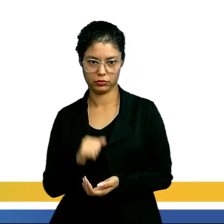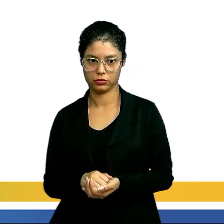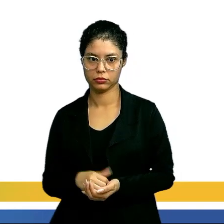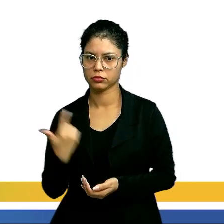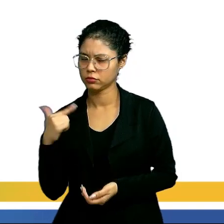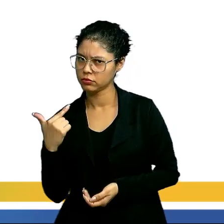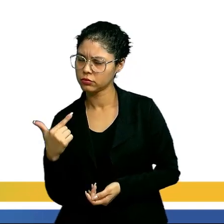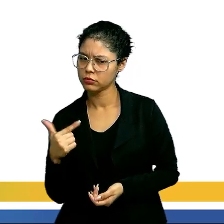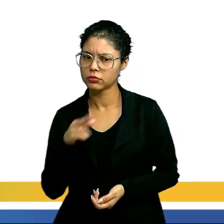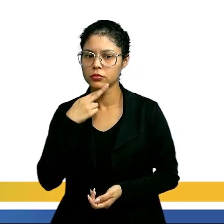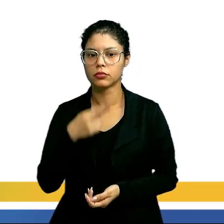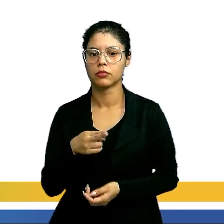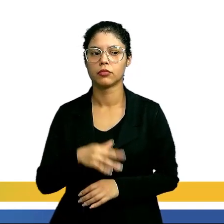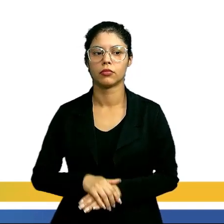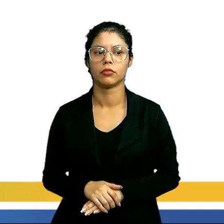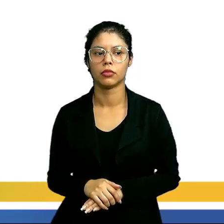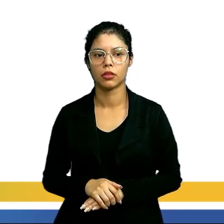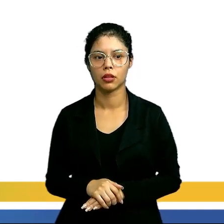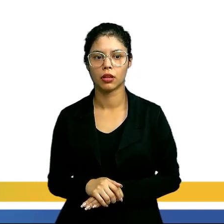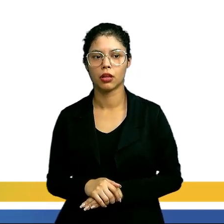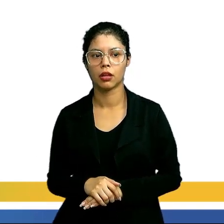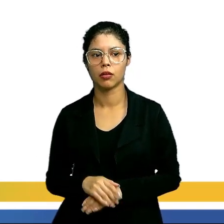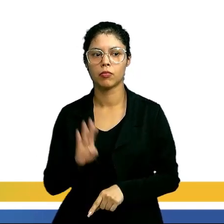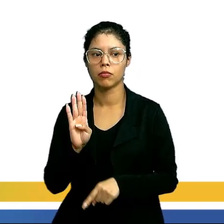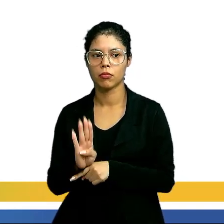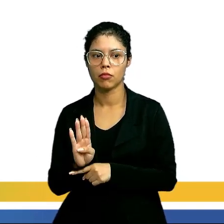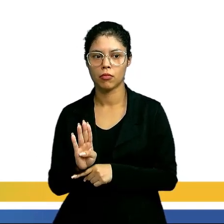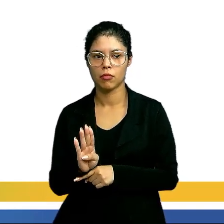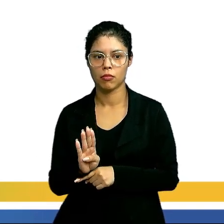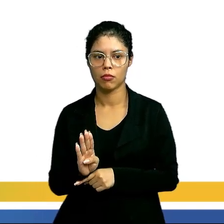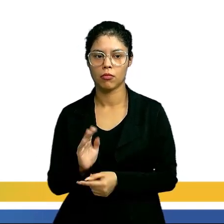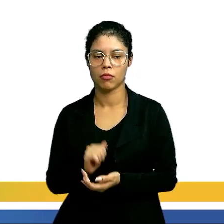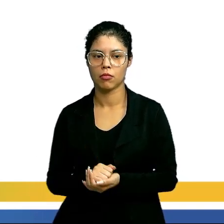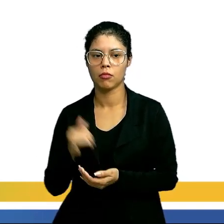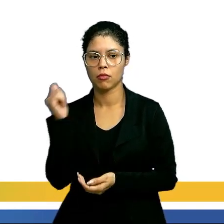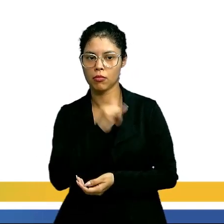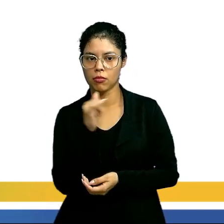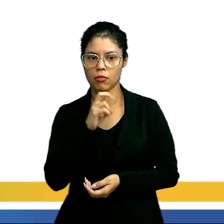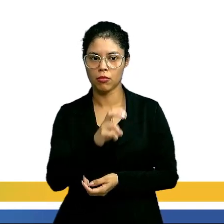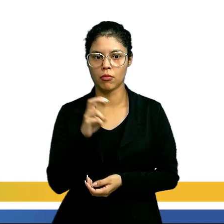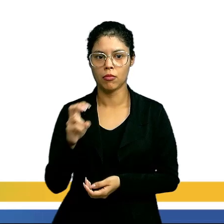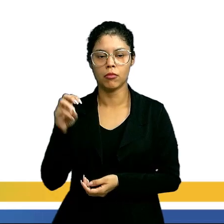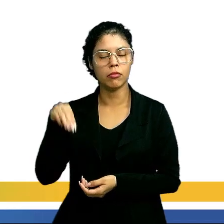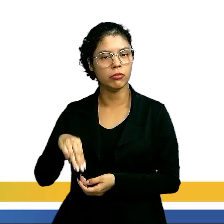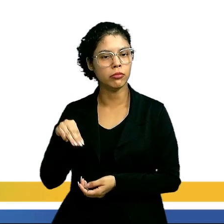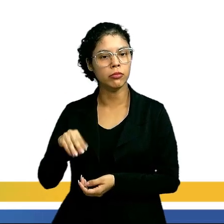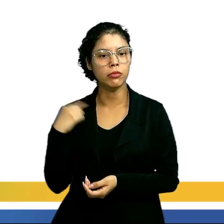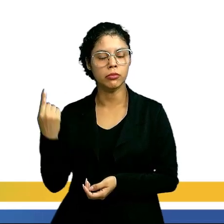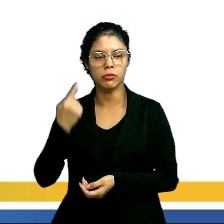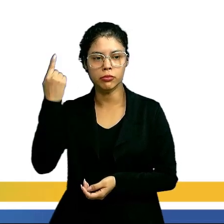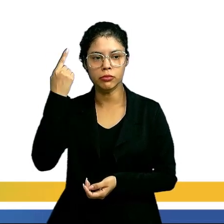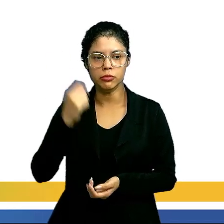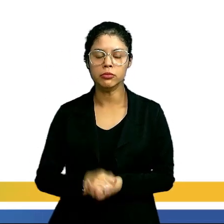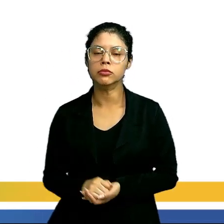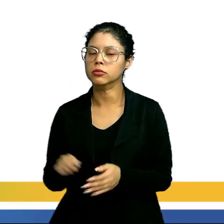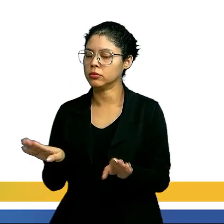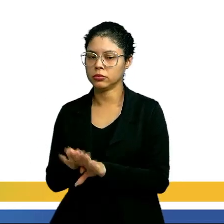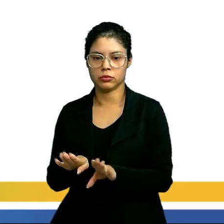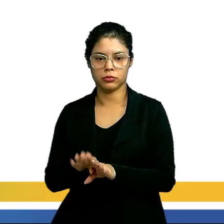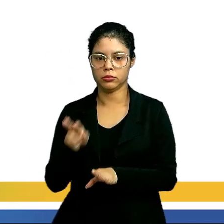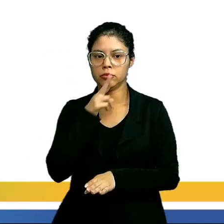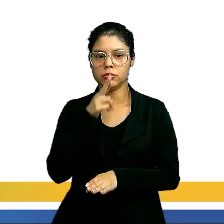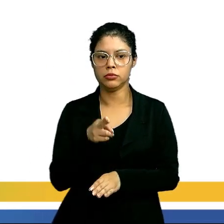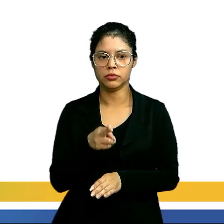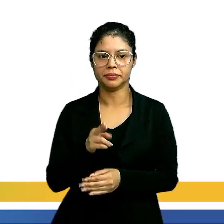não corresponde à resposta que encontramos. Letra B. A Torre de Pisa, na Itália, com 55 metros de altura, também nos chega